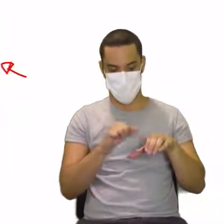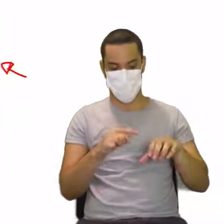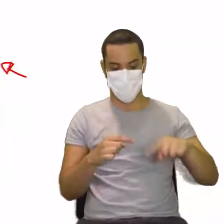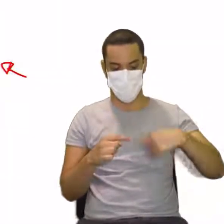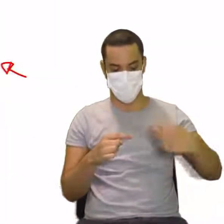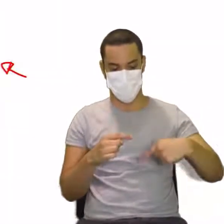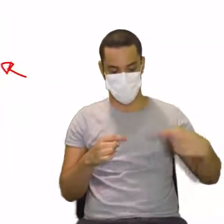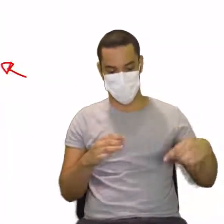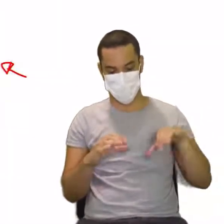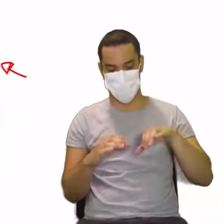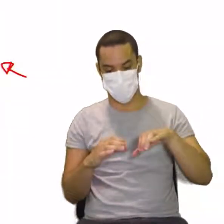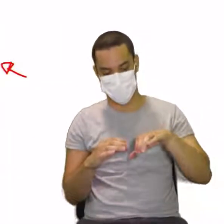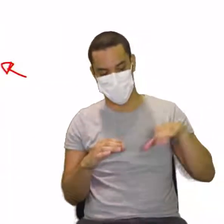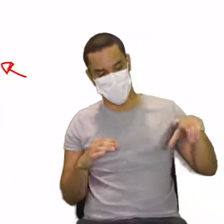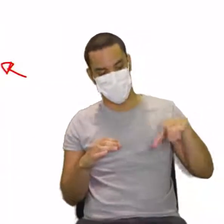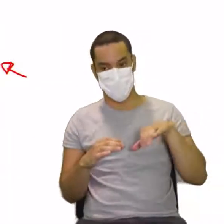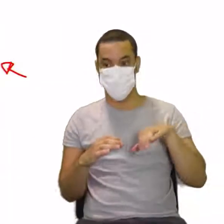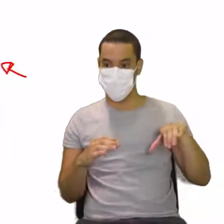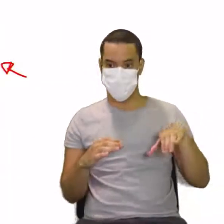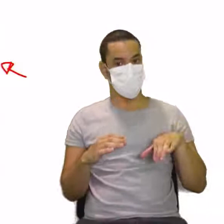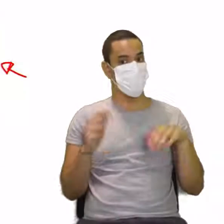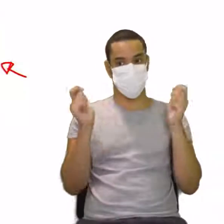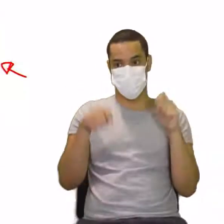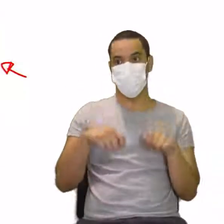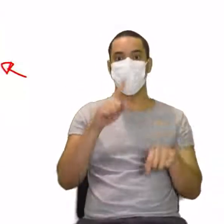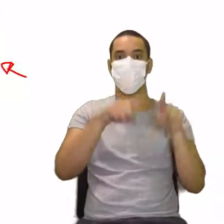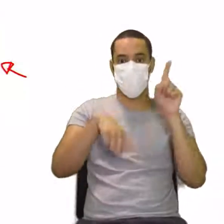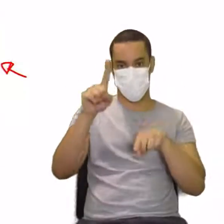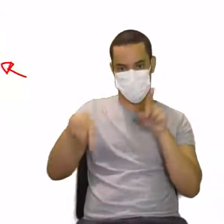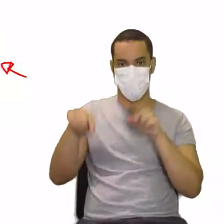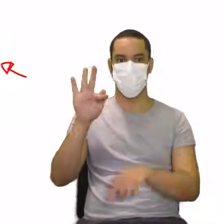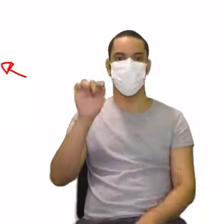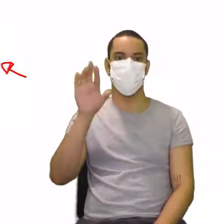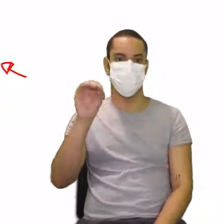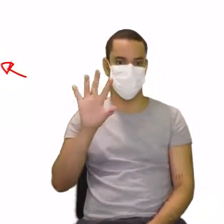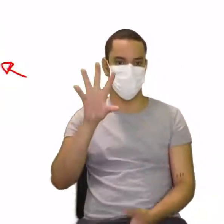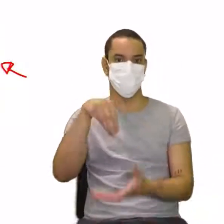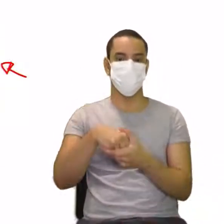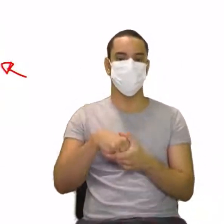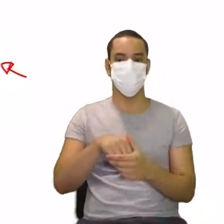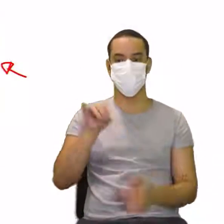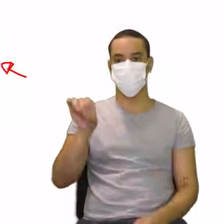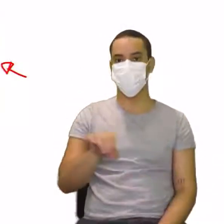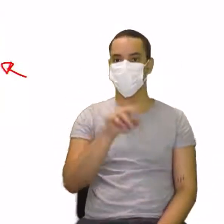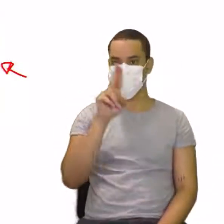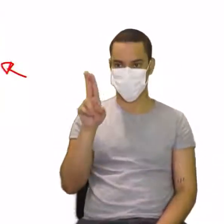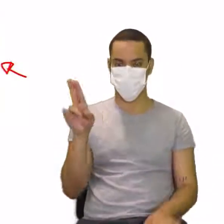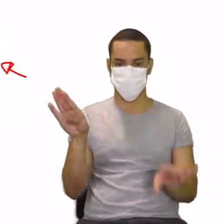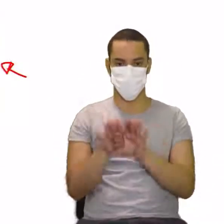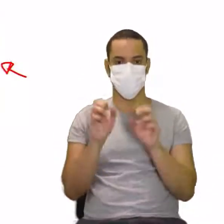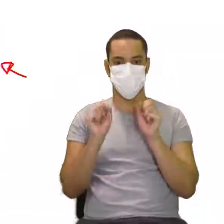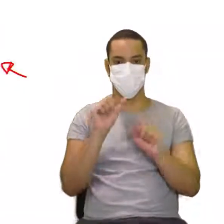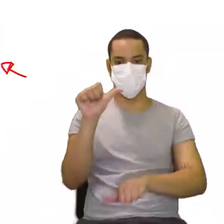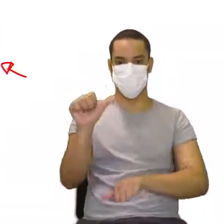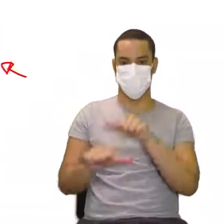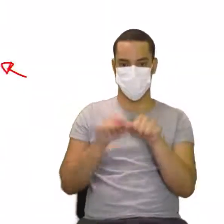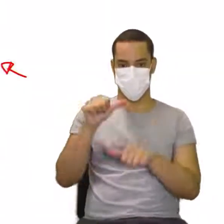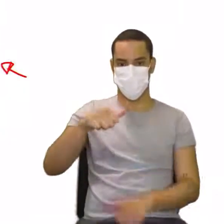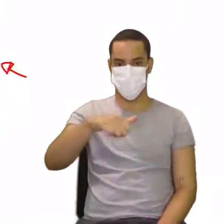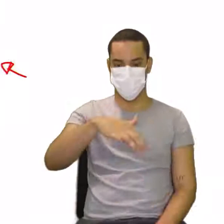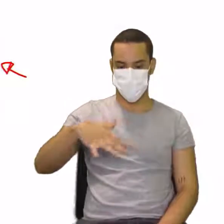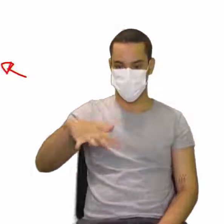também, pode ser, serve para variação de fluxo, ok? Ou também mudar a intensidade do